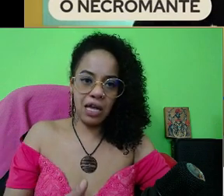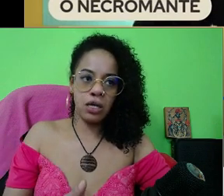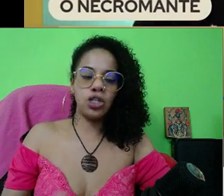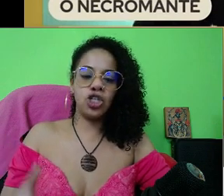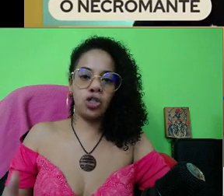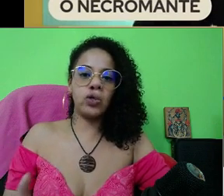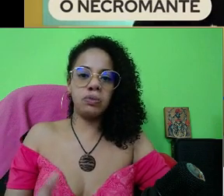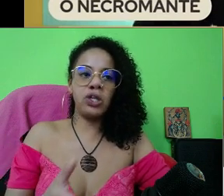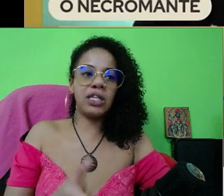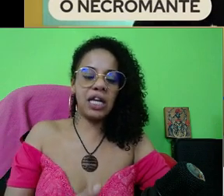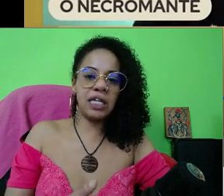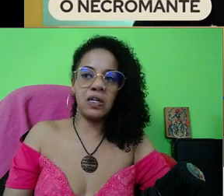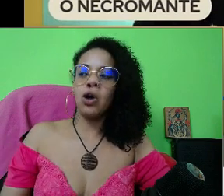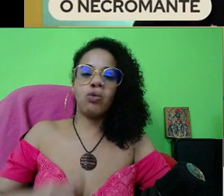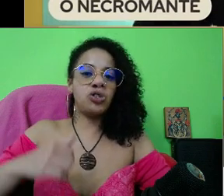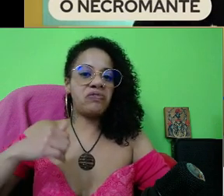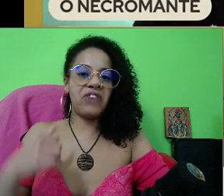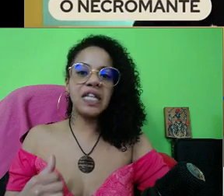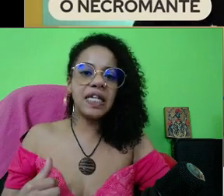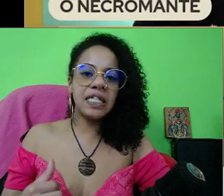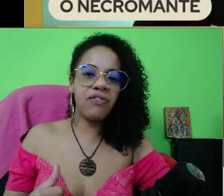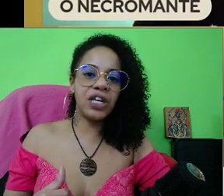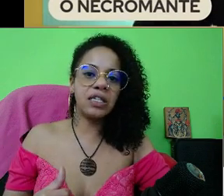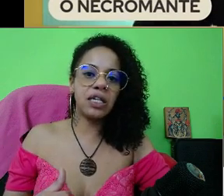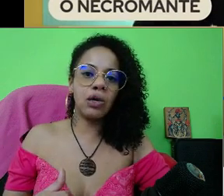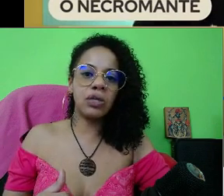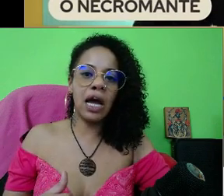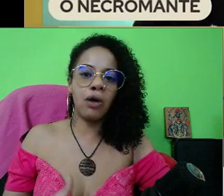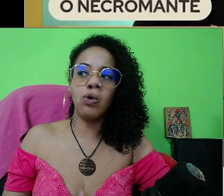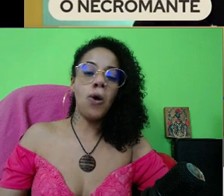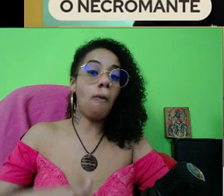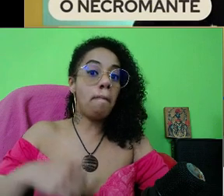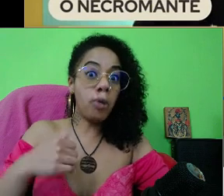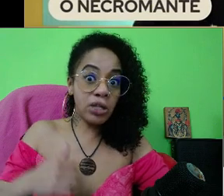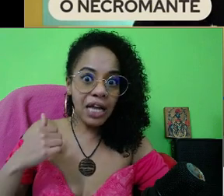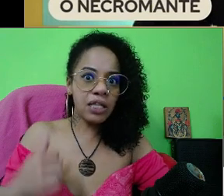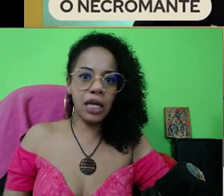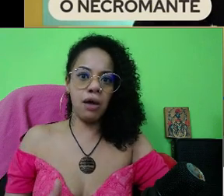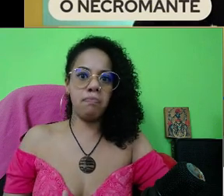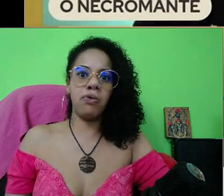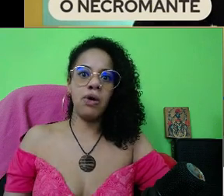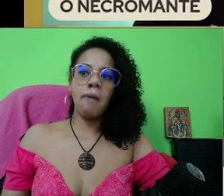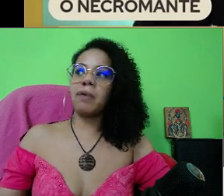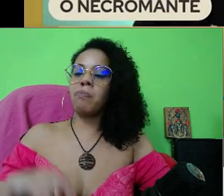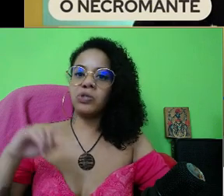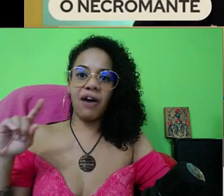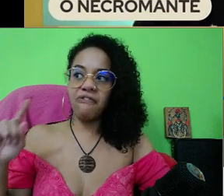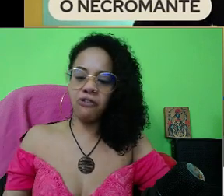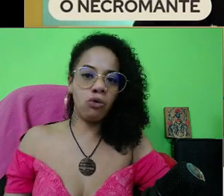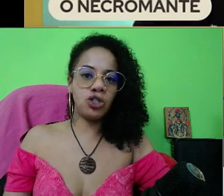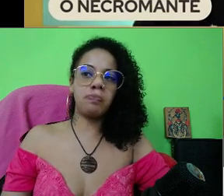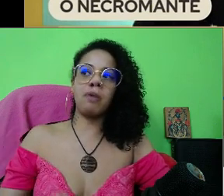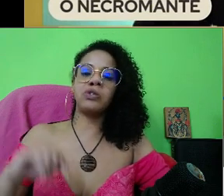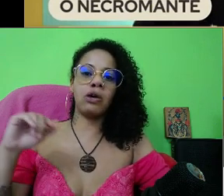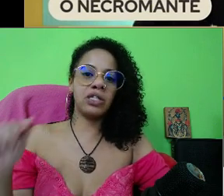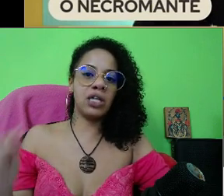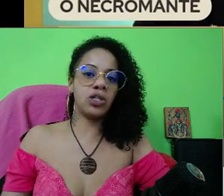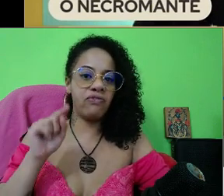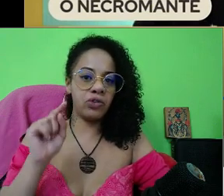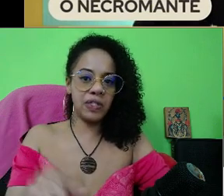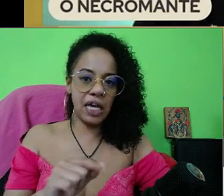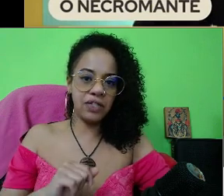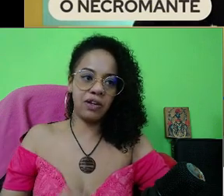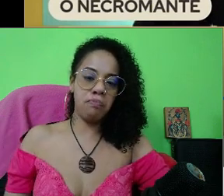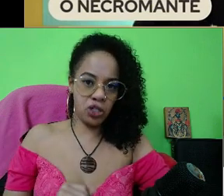que eu falar de 2013 com diversas referências que eu trago um trampo para buscar fonte para buscar